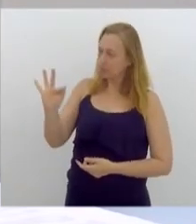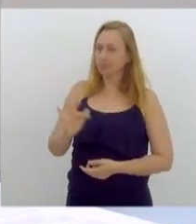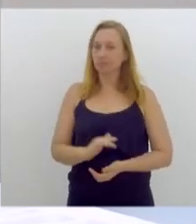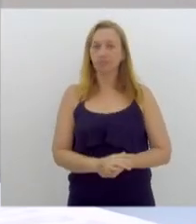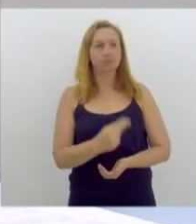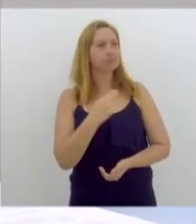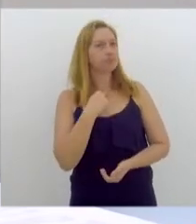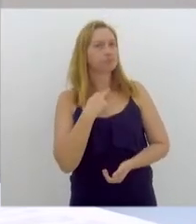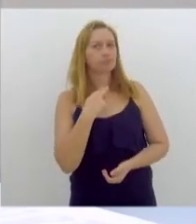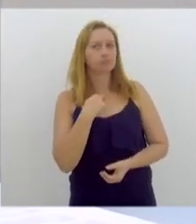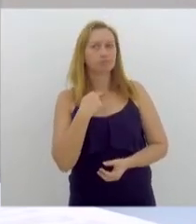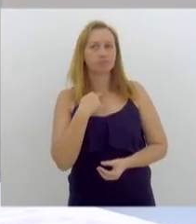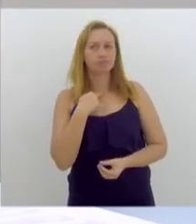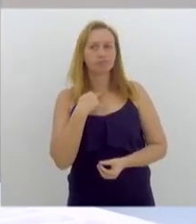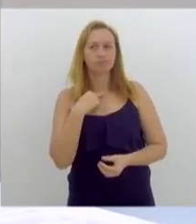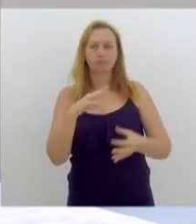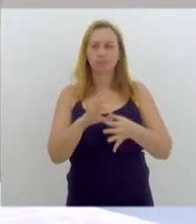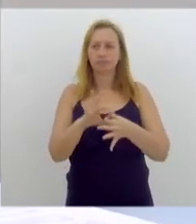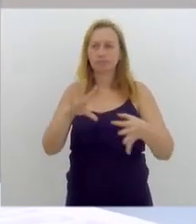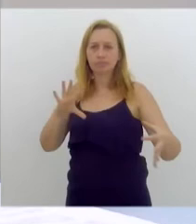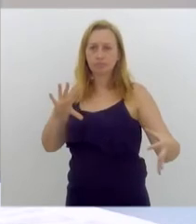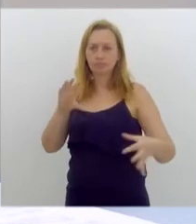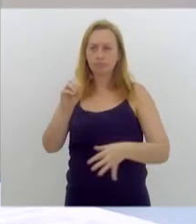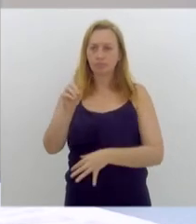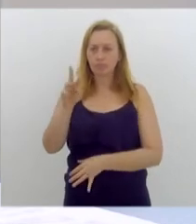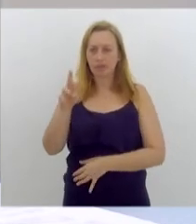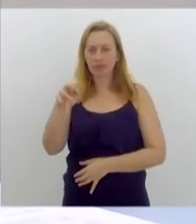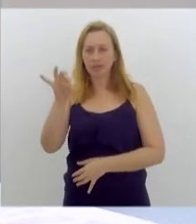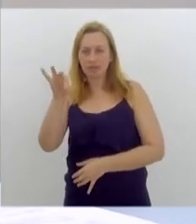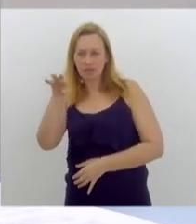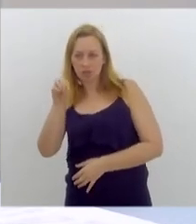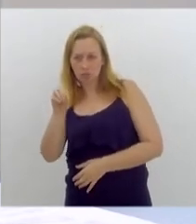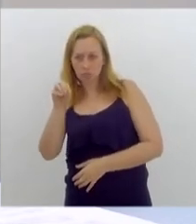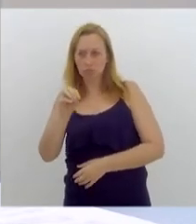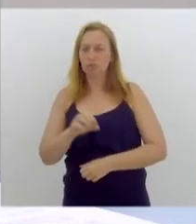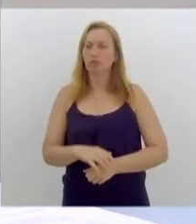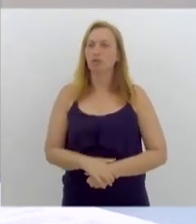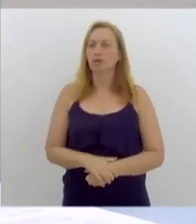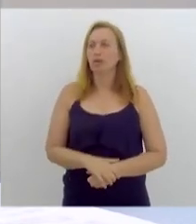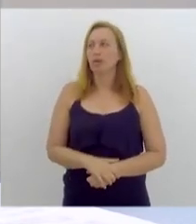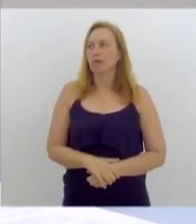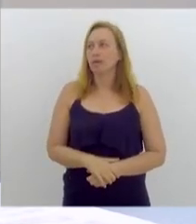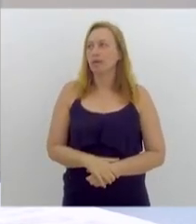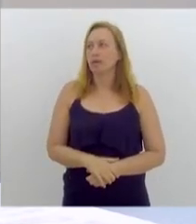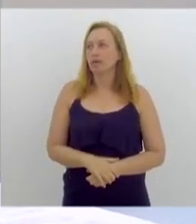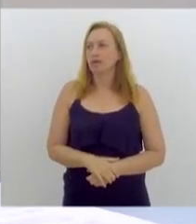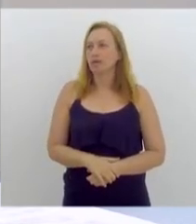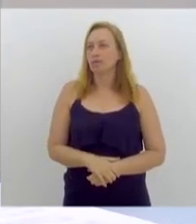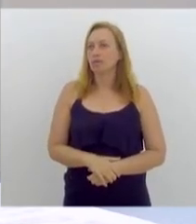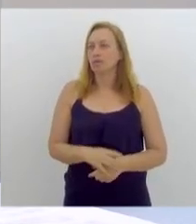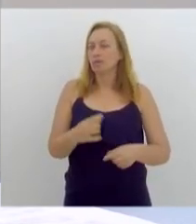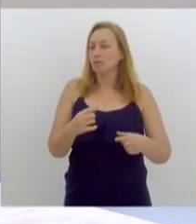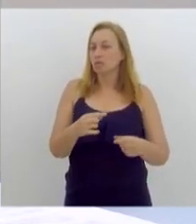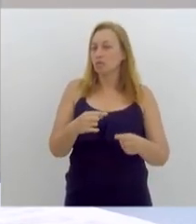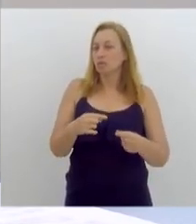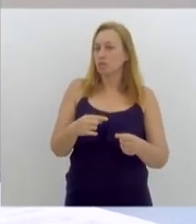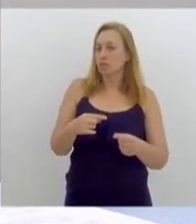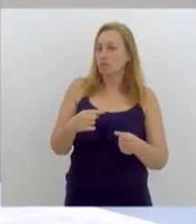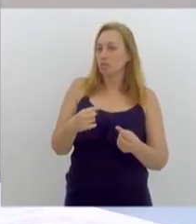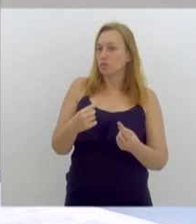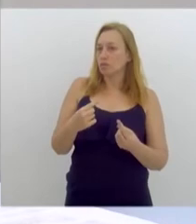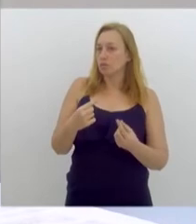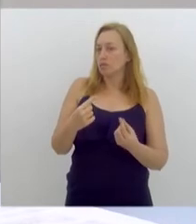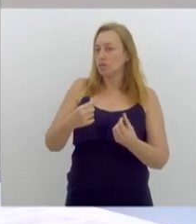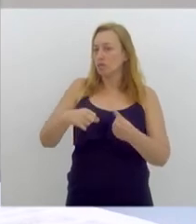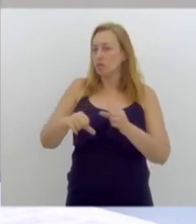não pode romper esse cooperativismo de forma vertical senão não